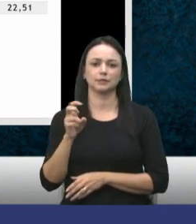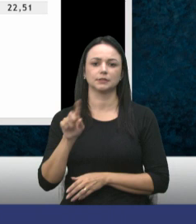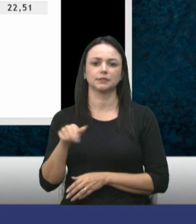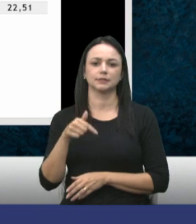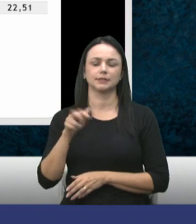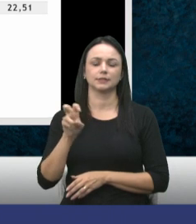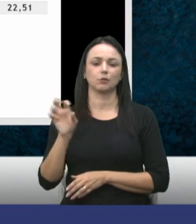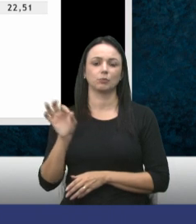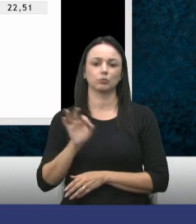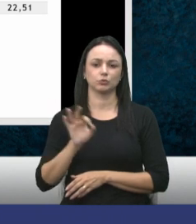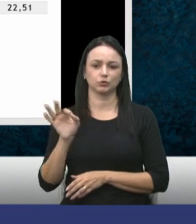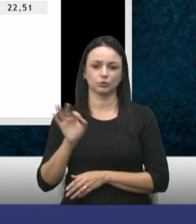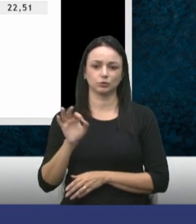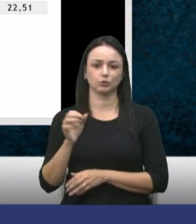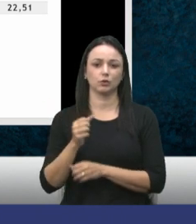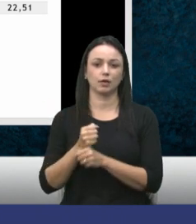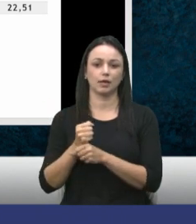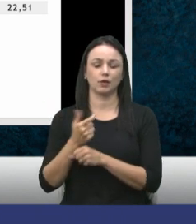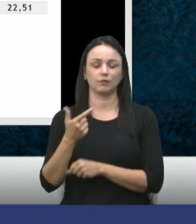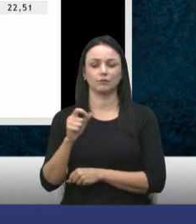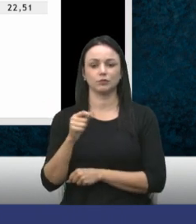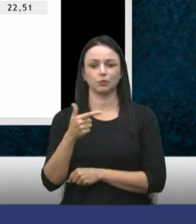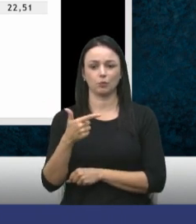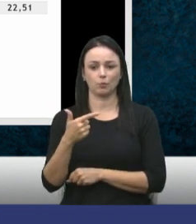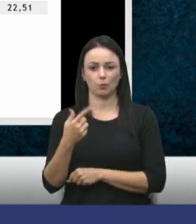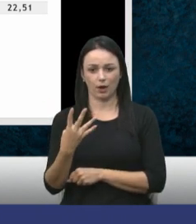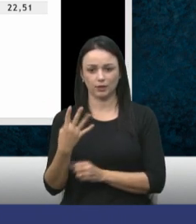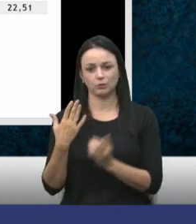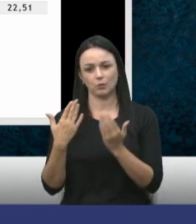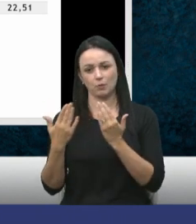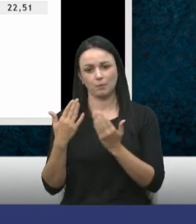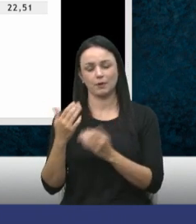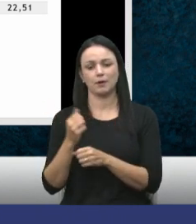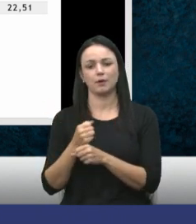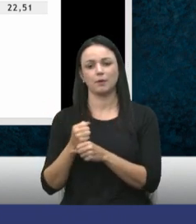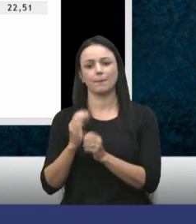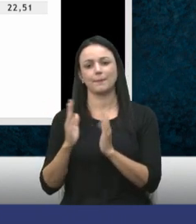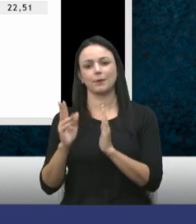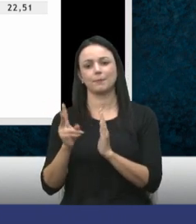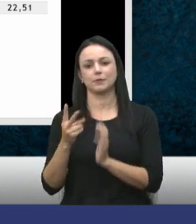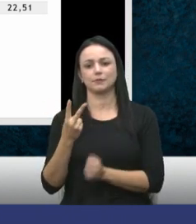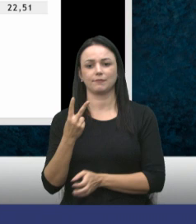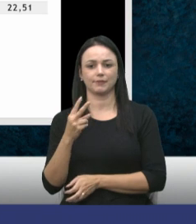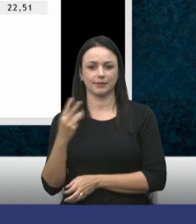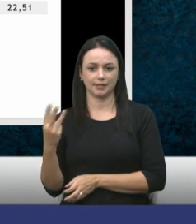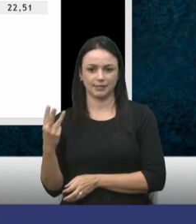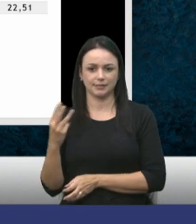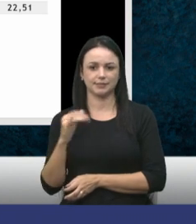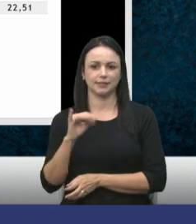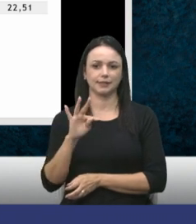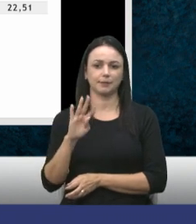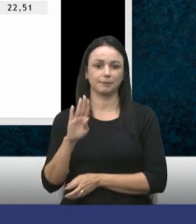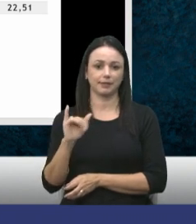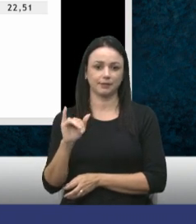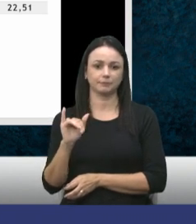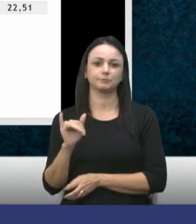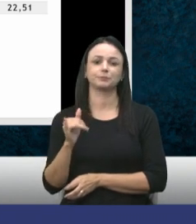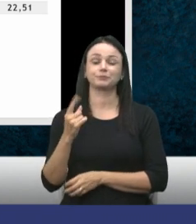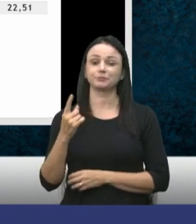15,75% em 24 em relação ao mesmo período de 2023. ITBI,